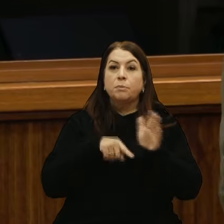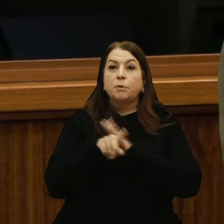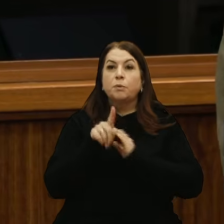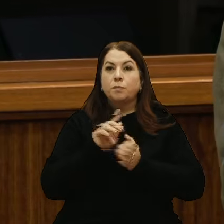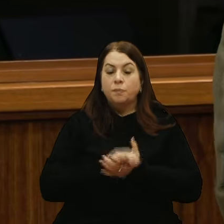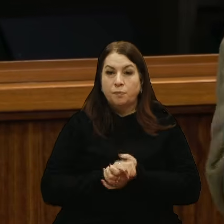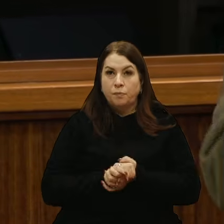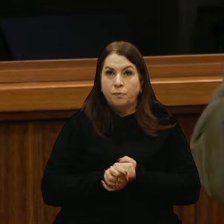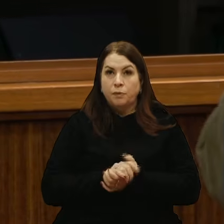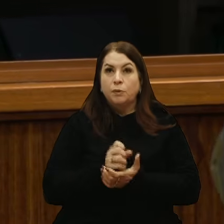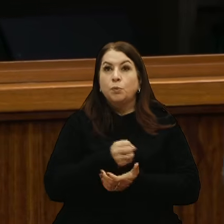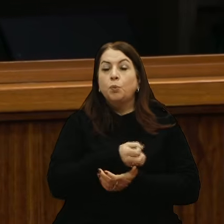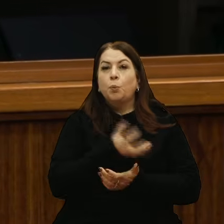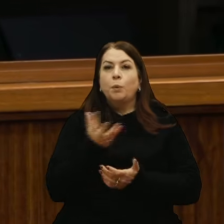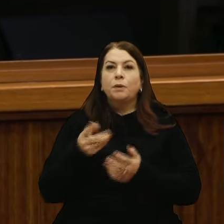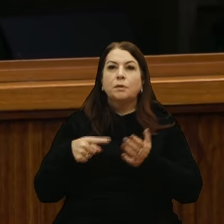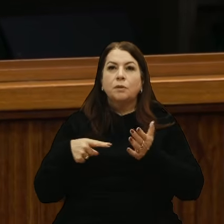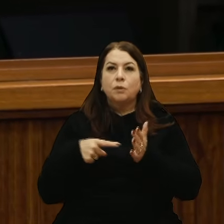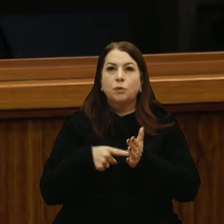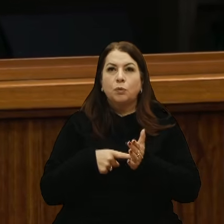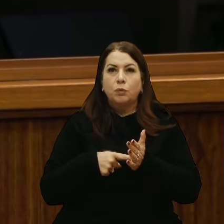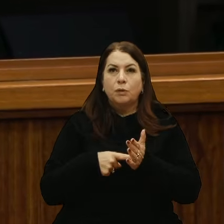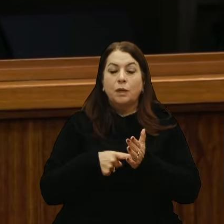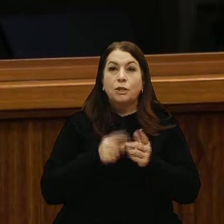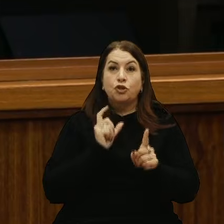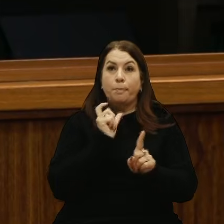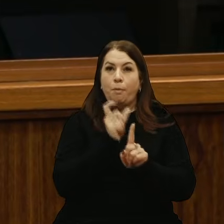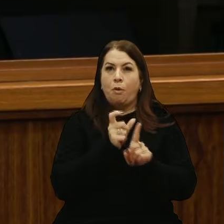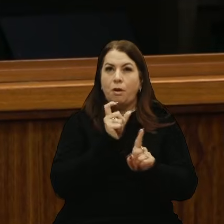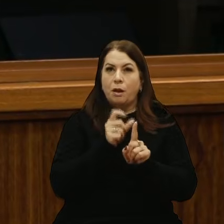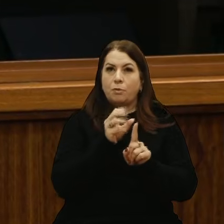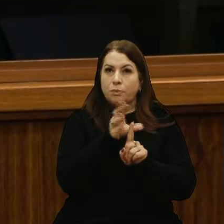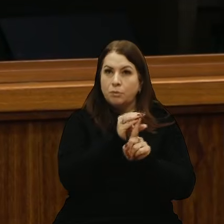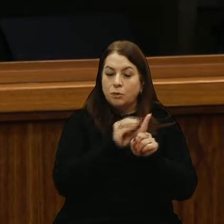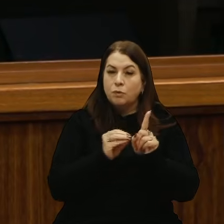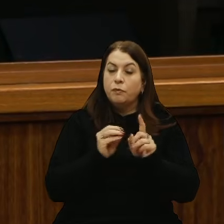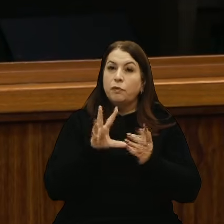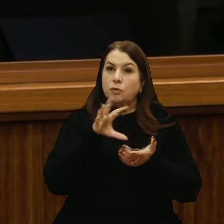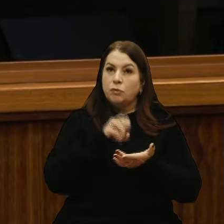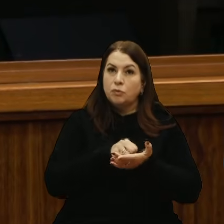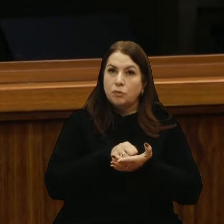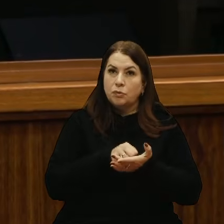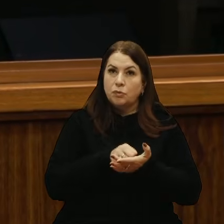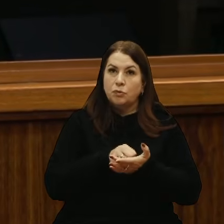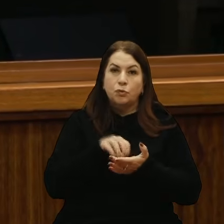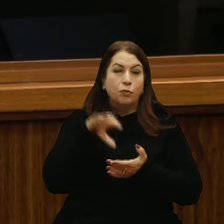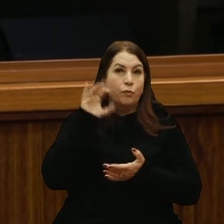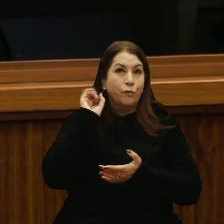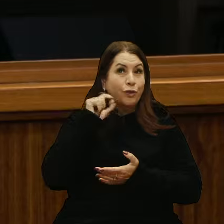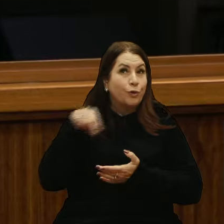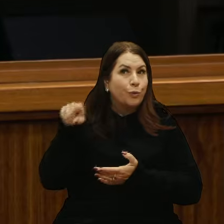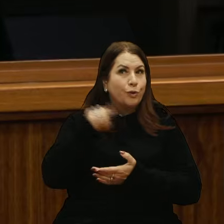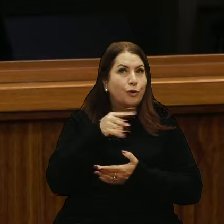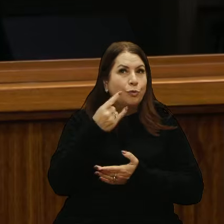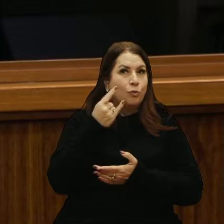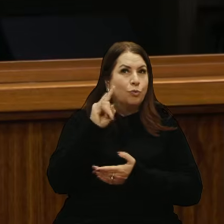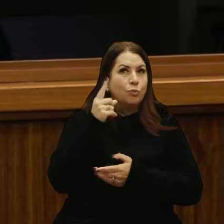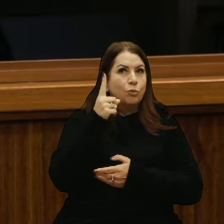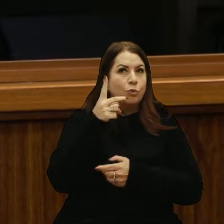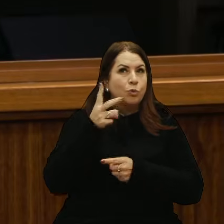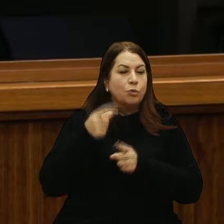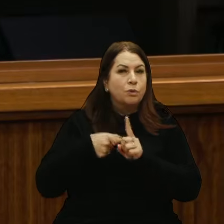são: quantas denúncias de assédio moral e sexual foram registradas na ouvidoria nos últimos 12